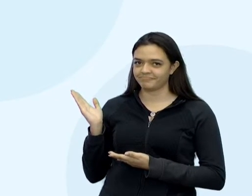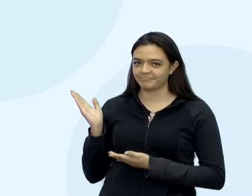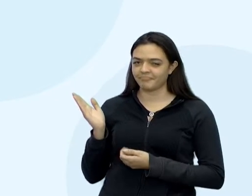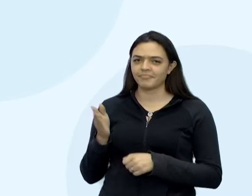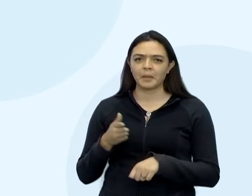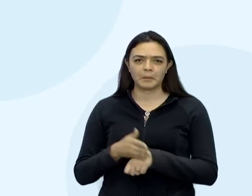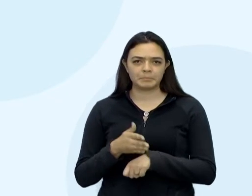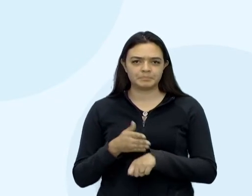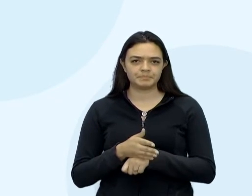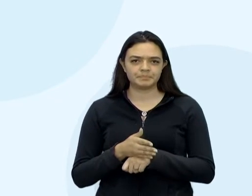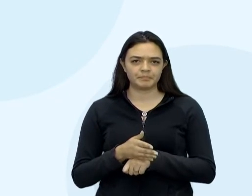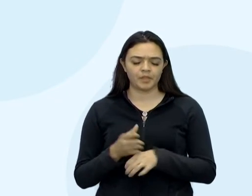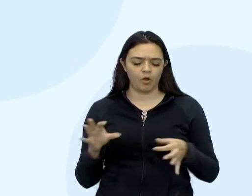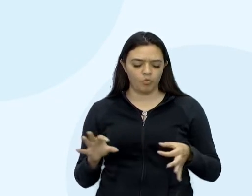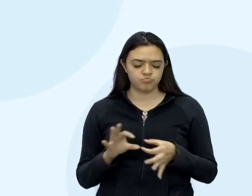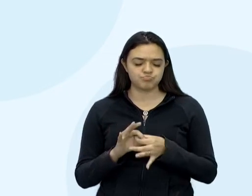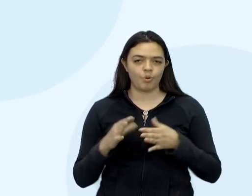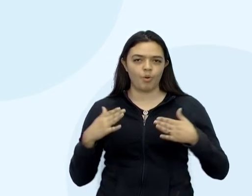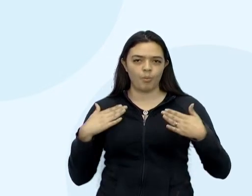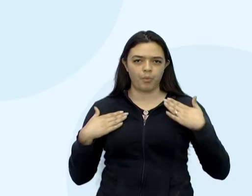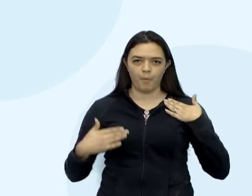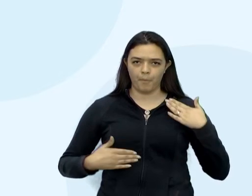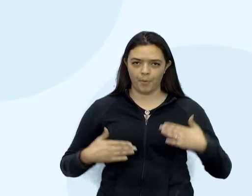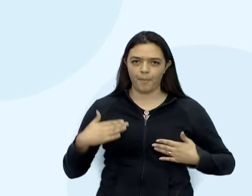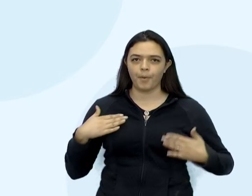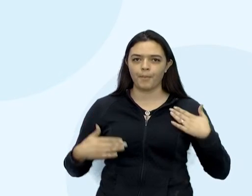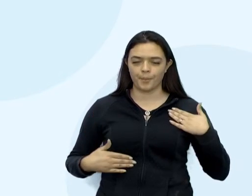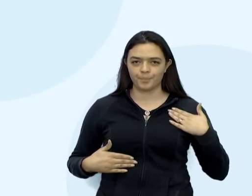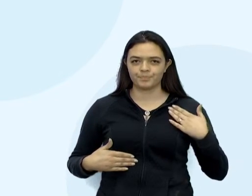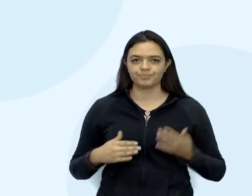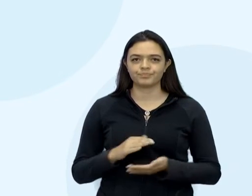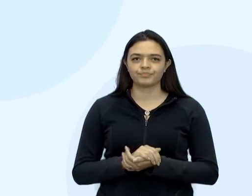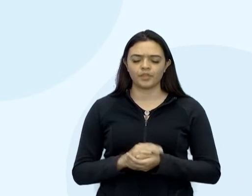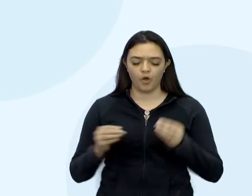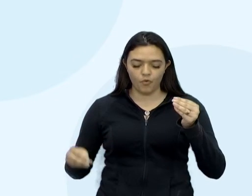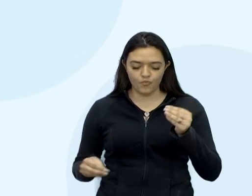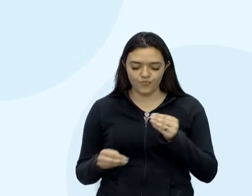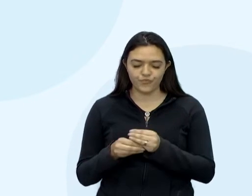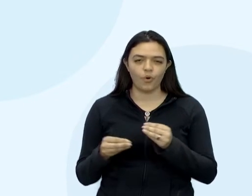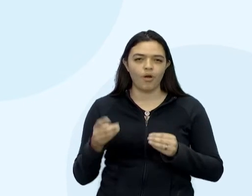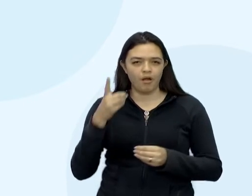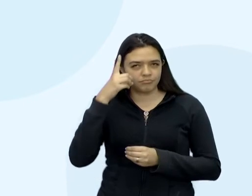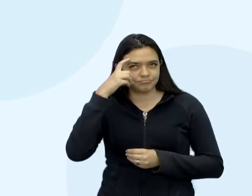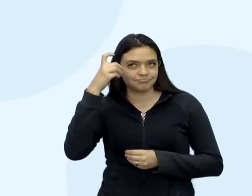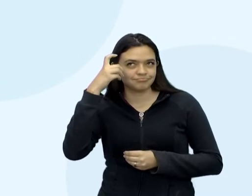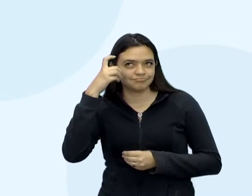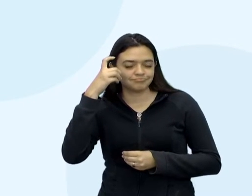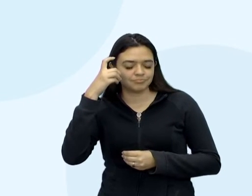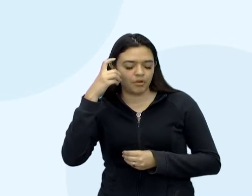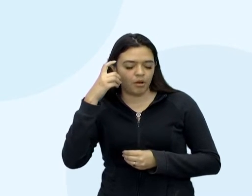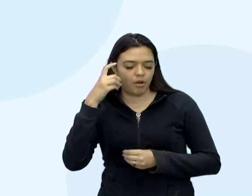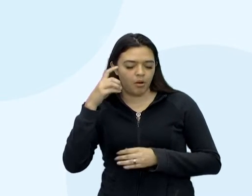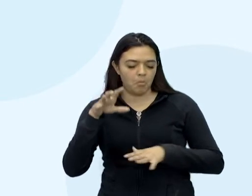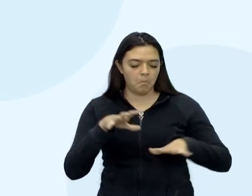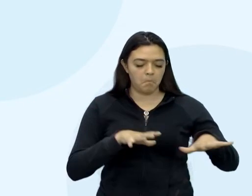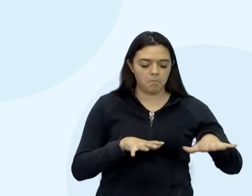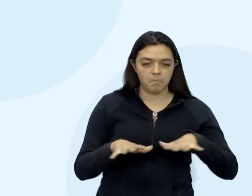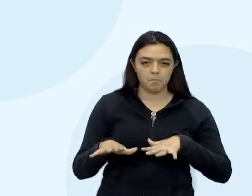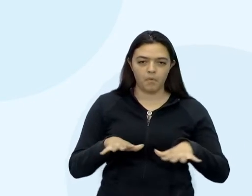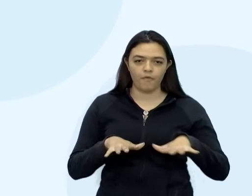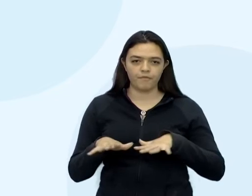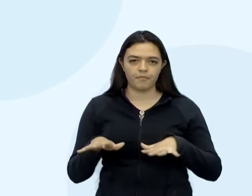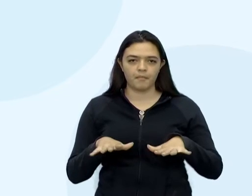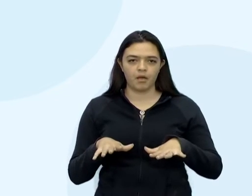dos sistemas dos corpos, acrescentando aí algumas ideias básicas do sistema locomotor ao movimento e equilíbrio e falou